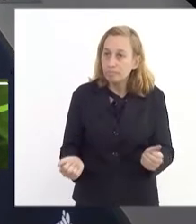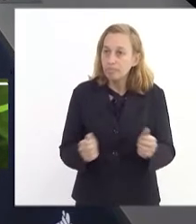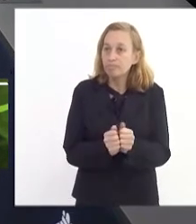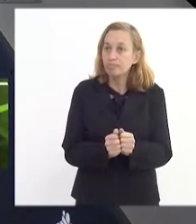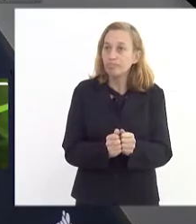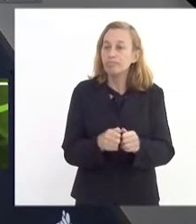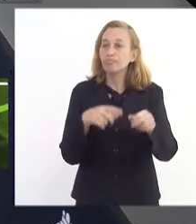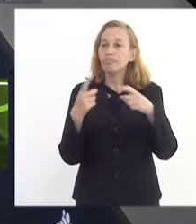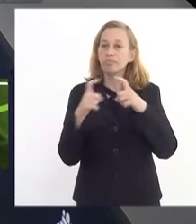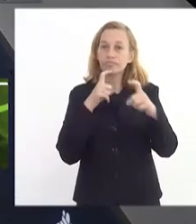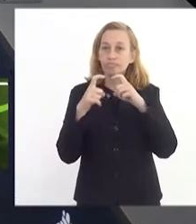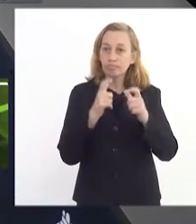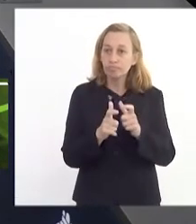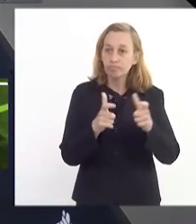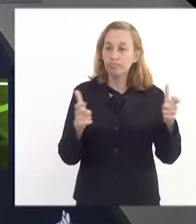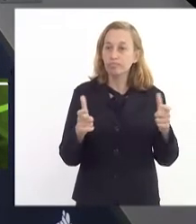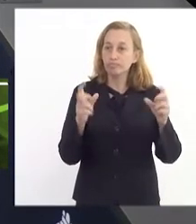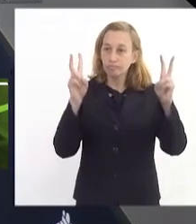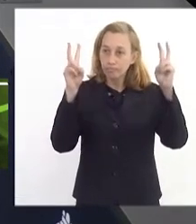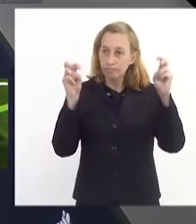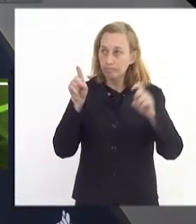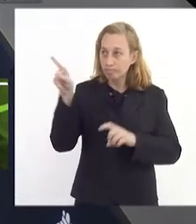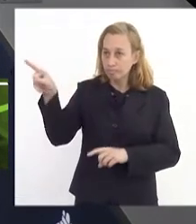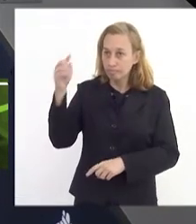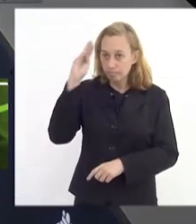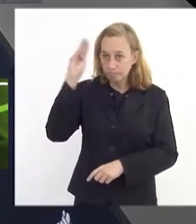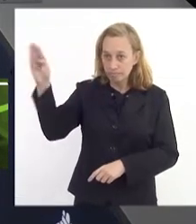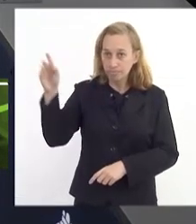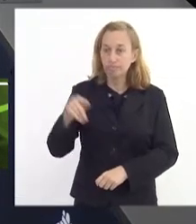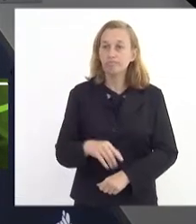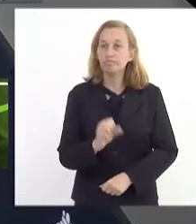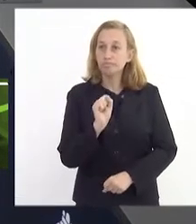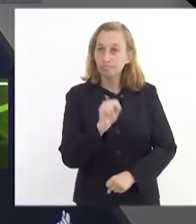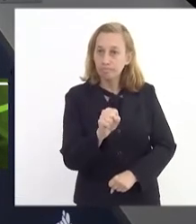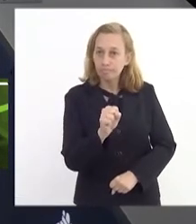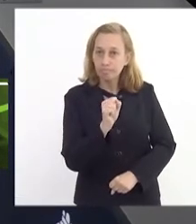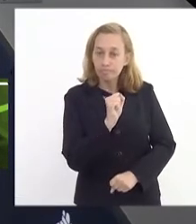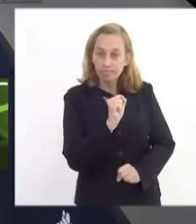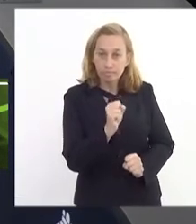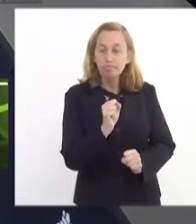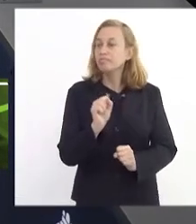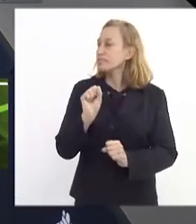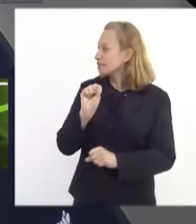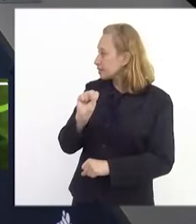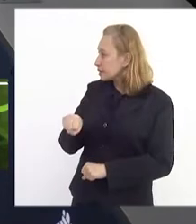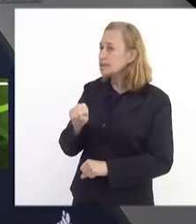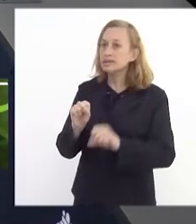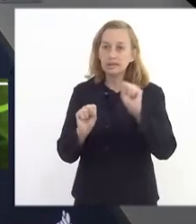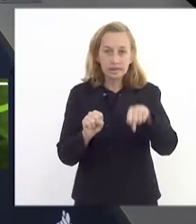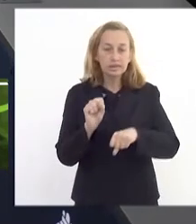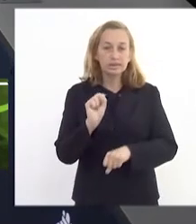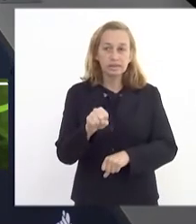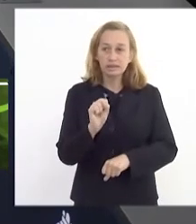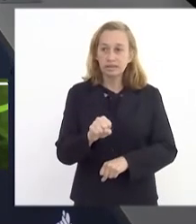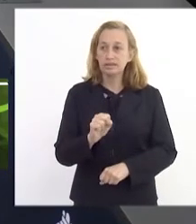uma grande discussão sobre esse tema especificamente. Pode ser? Claro, excelente ideia.